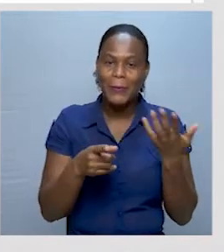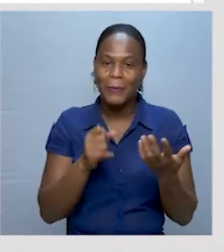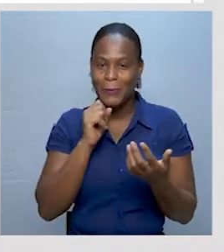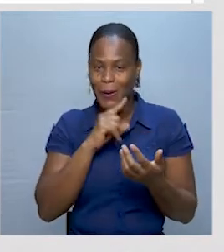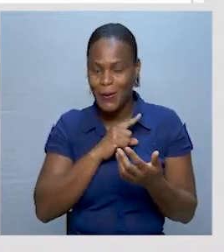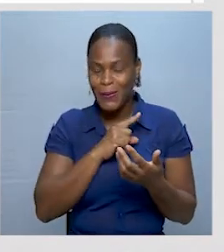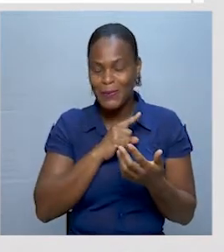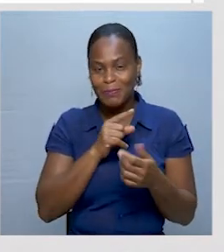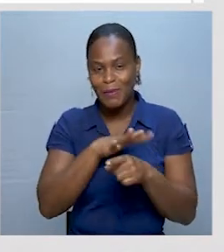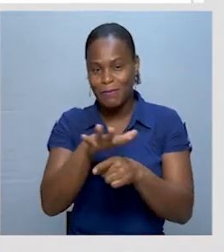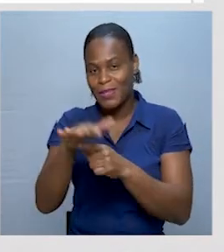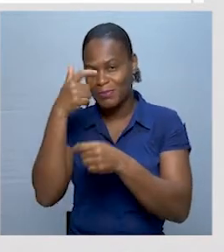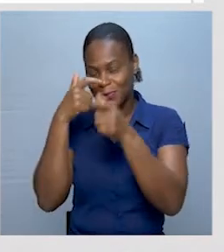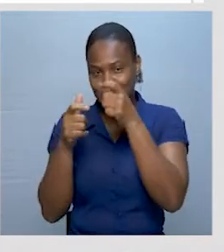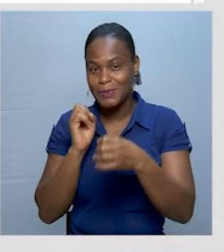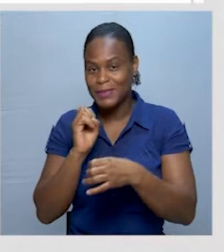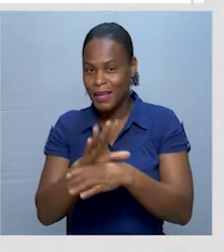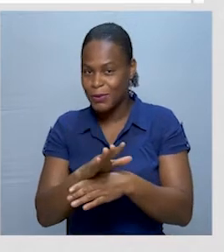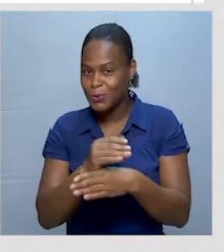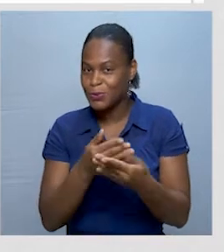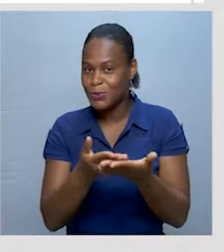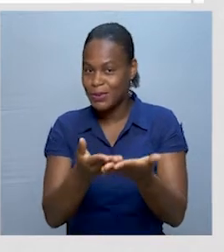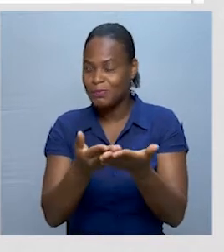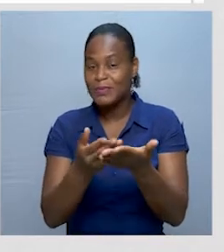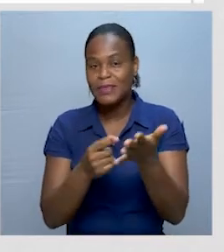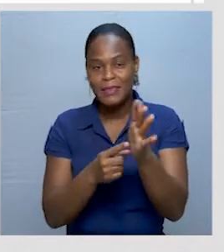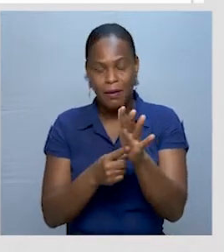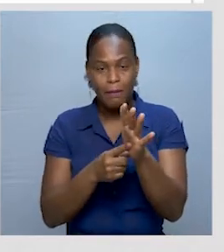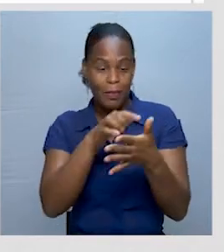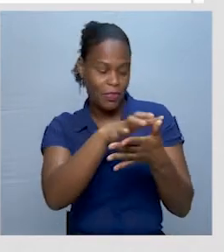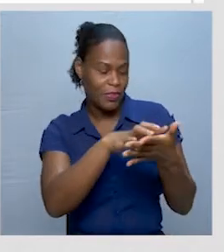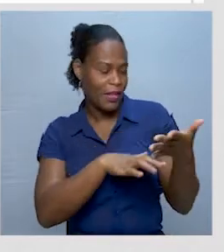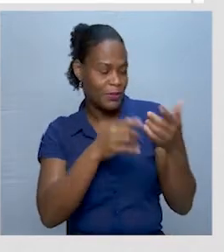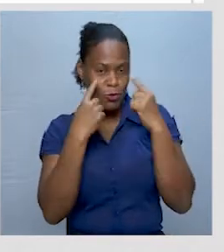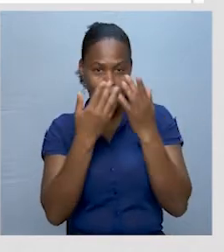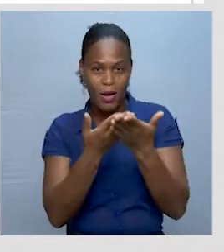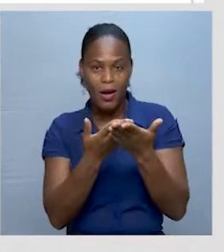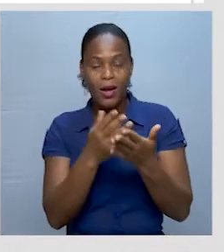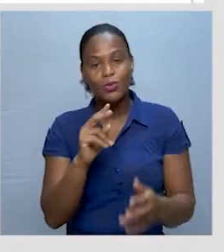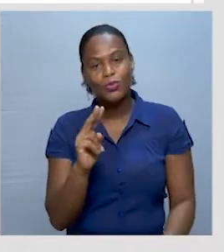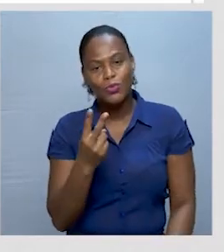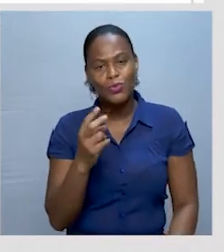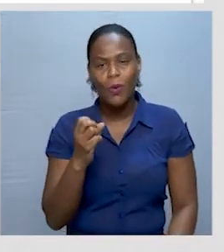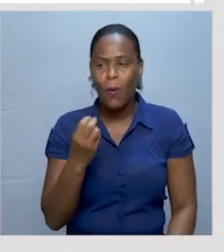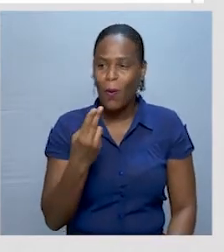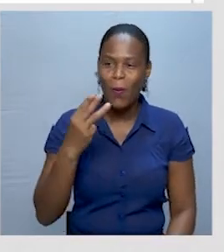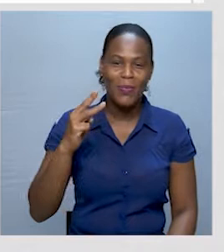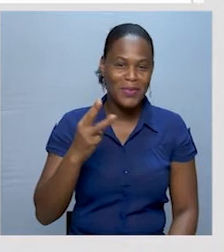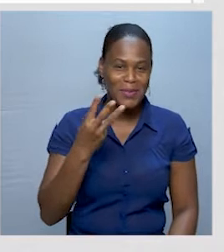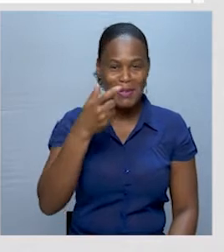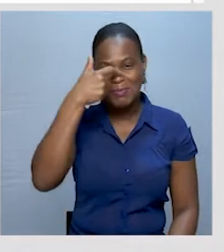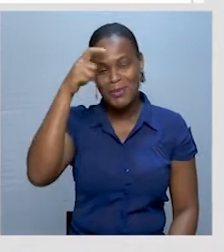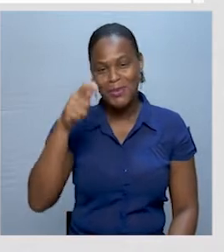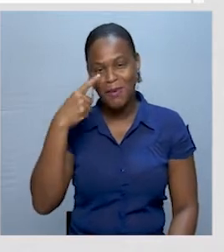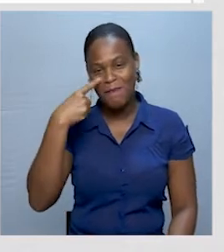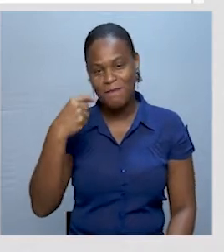influenciar o receptor por meio da mensagem transmitida. Costumo apresentar em texto na segunda ou na terceira pessoa, com a presença